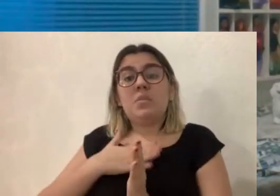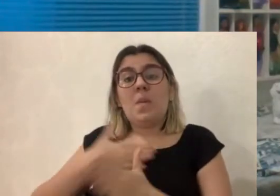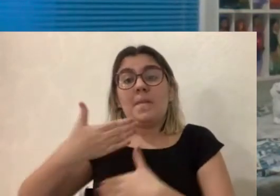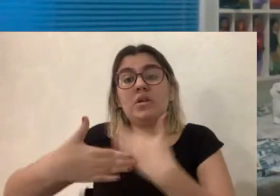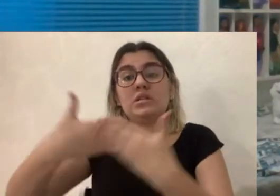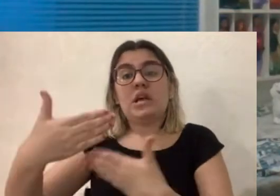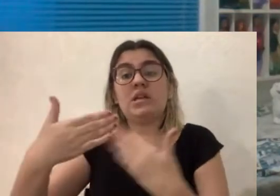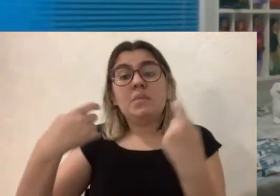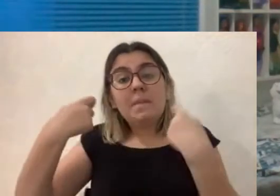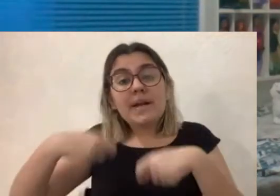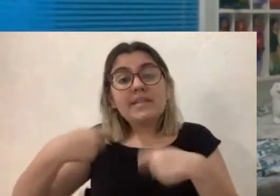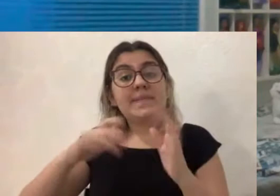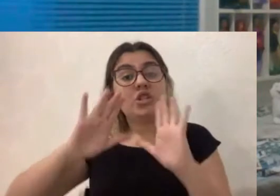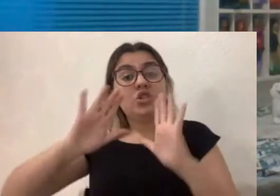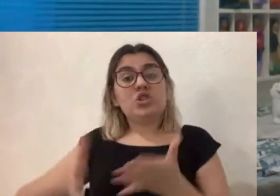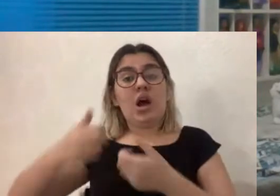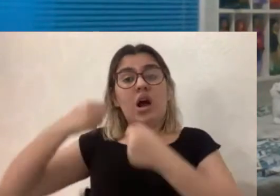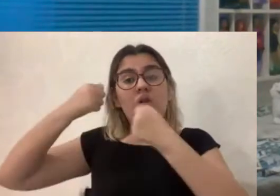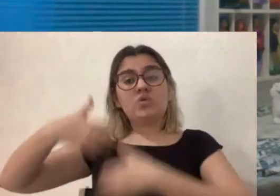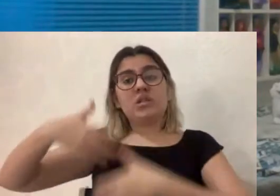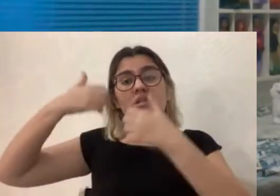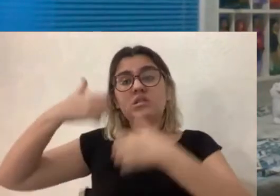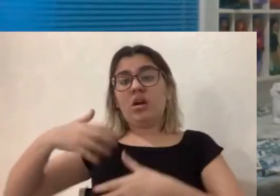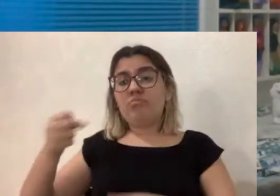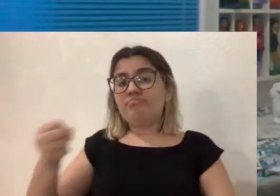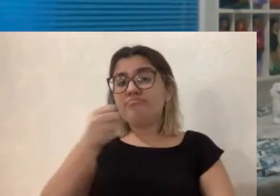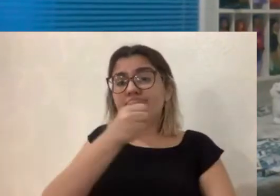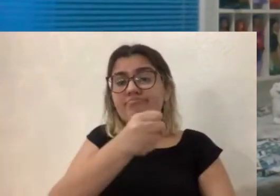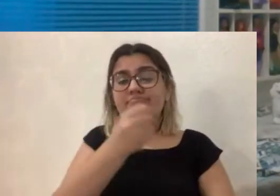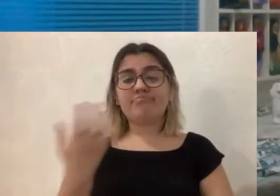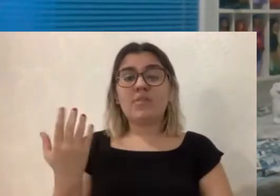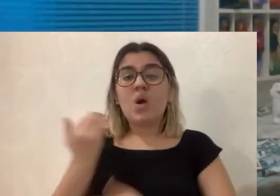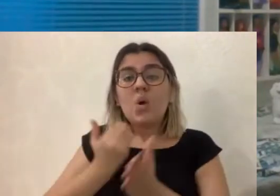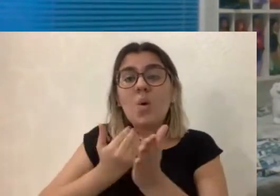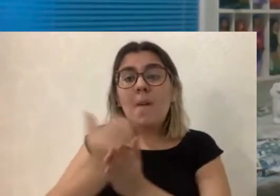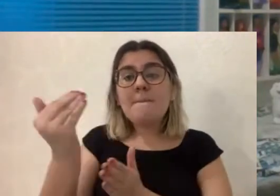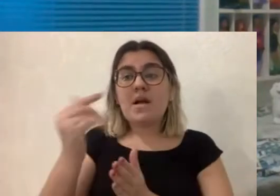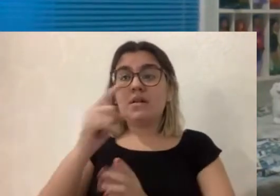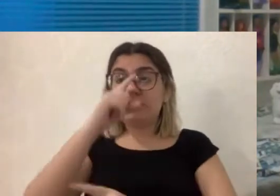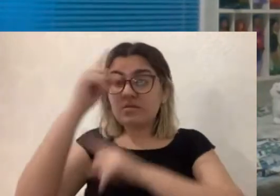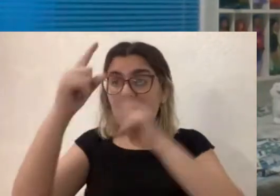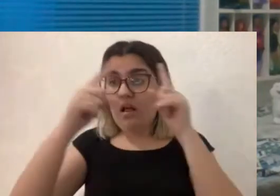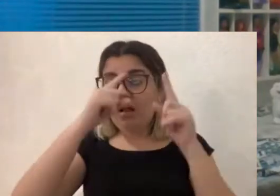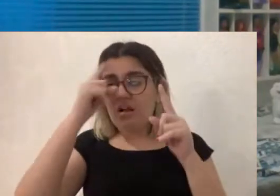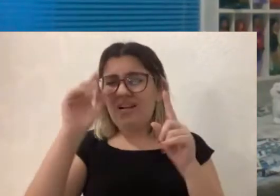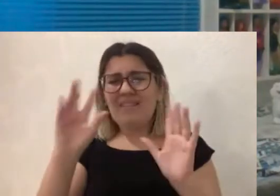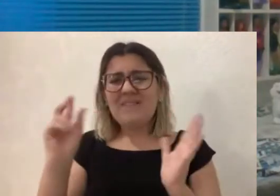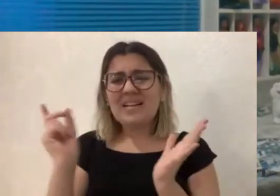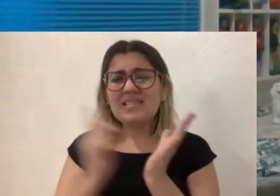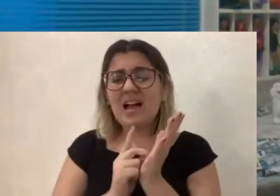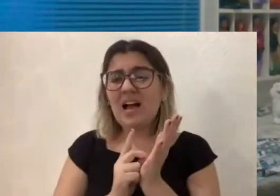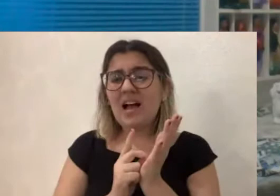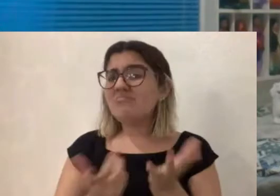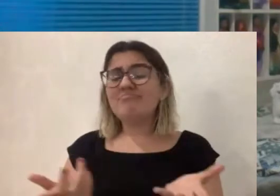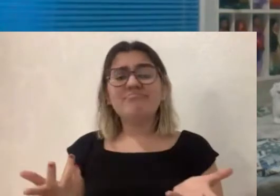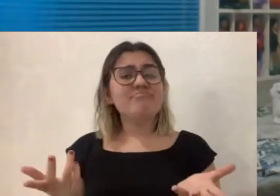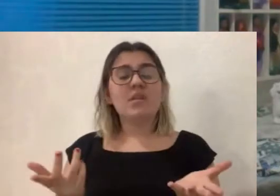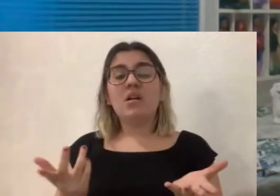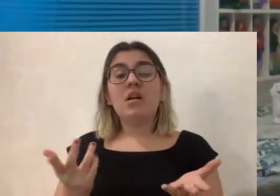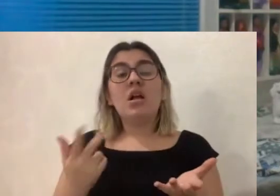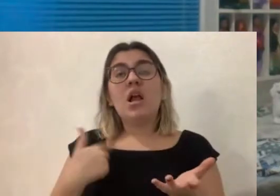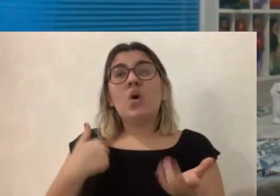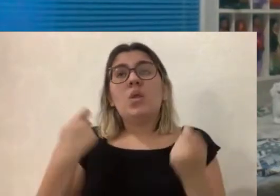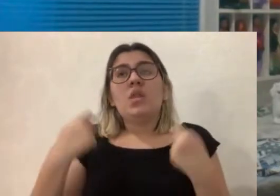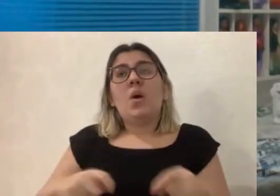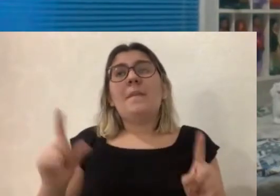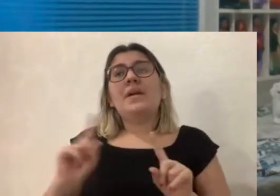isso tudo seja criado desde o início. Isso é muito rico. Eu não preciso necessariamente trazer para